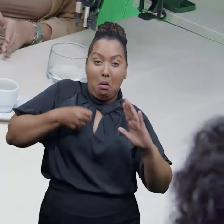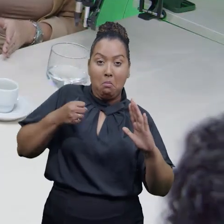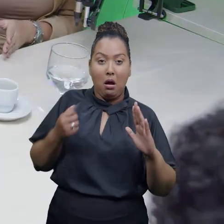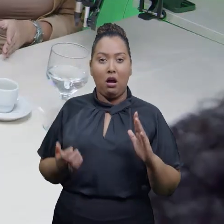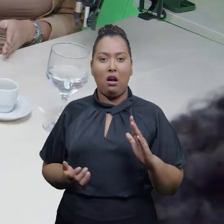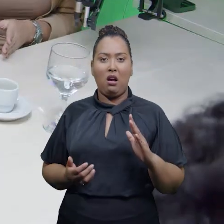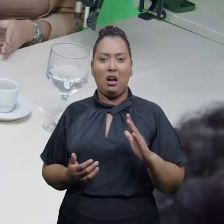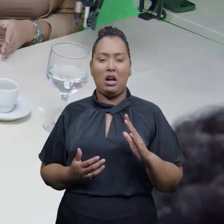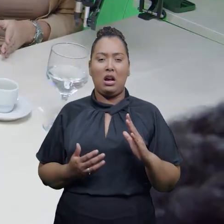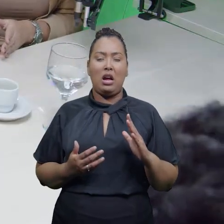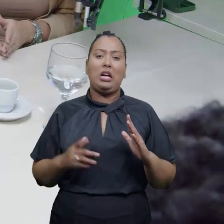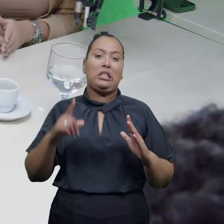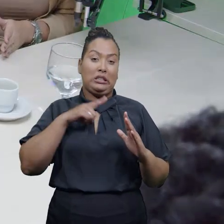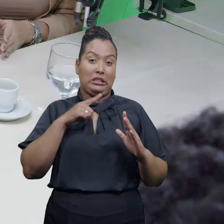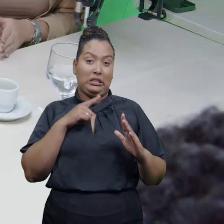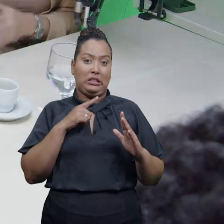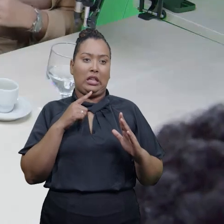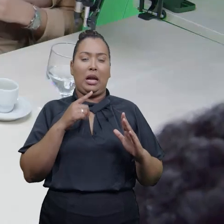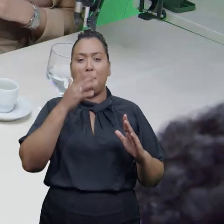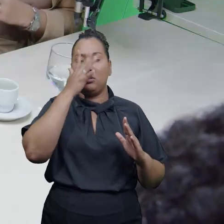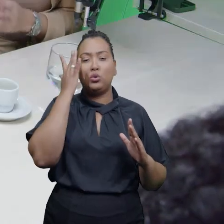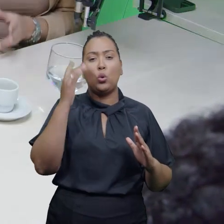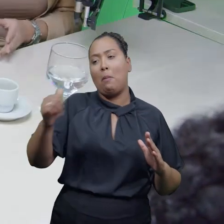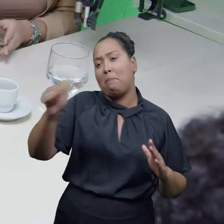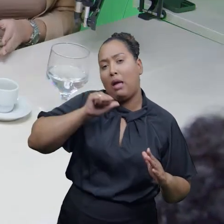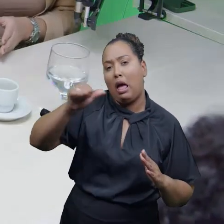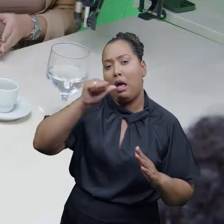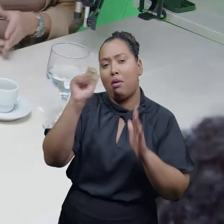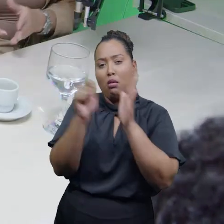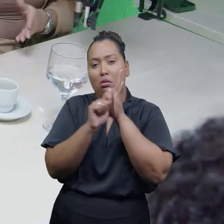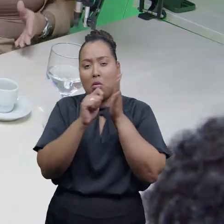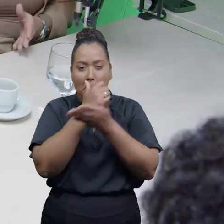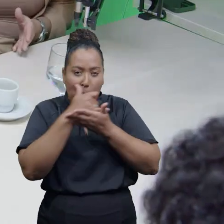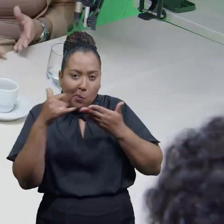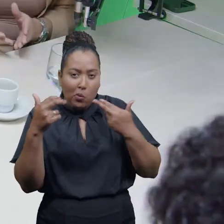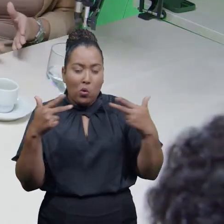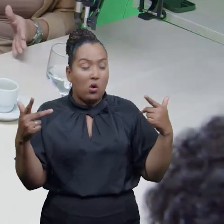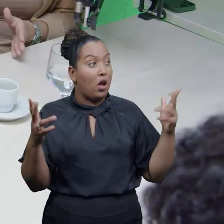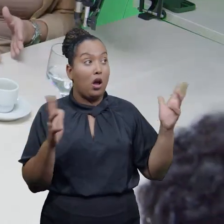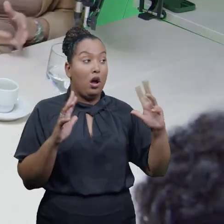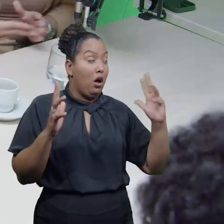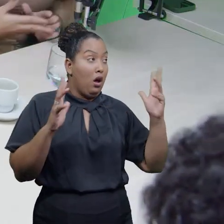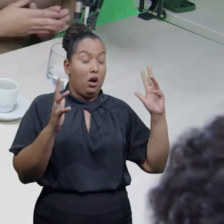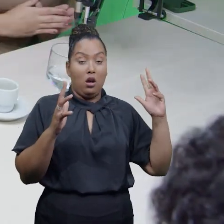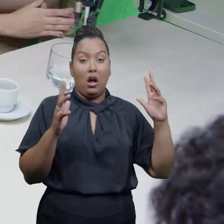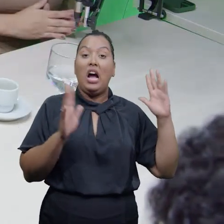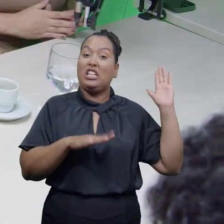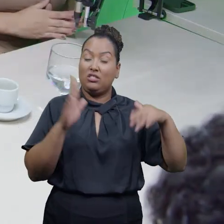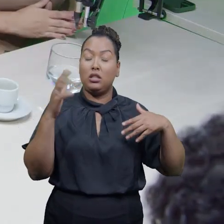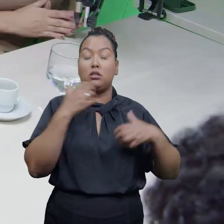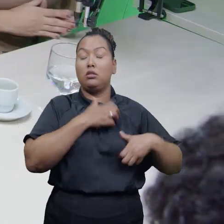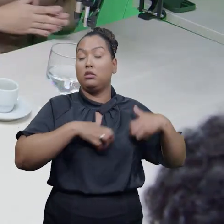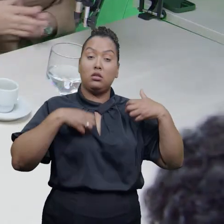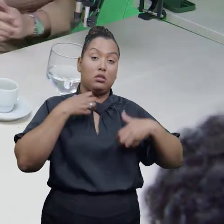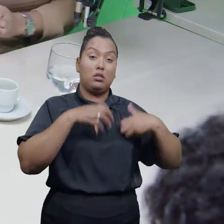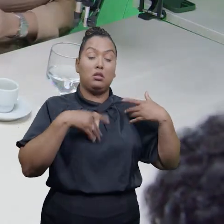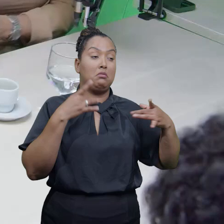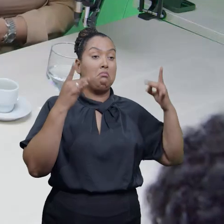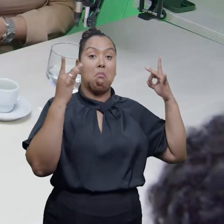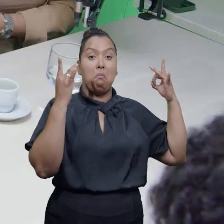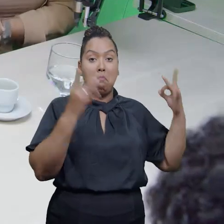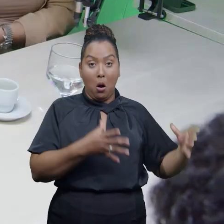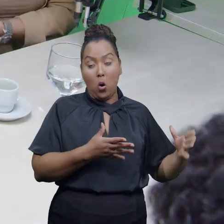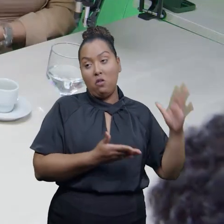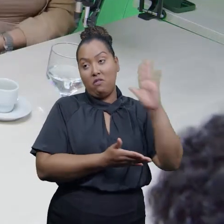de um ambiente familiar onde há um abuso ali de álcool e de drogas, de fato, a depender da situação que ela tinha antes,